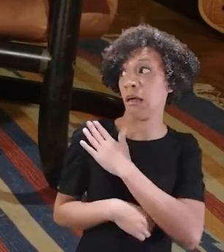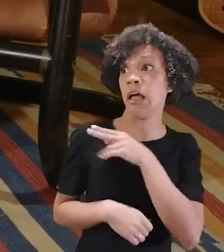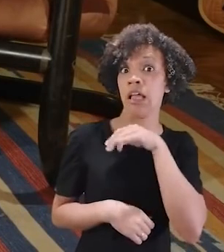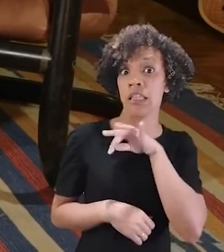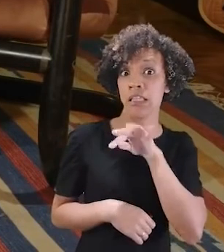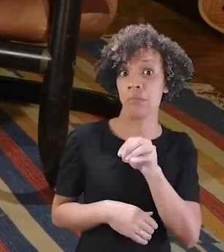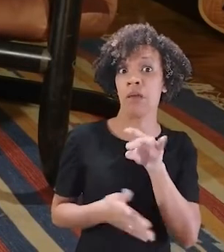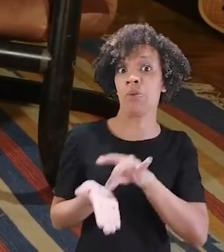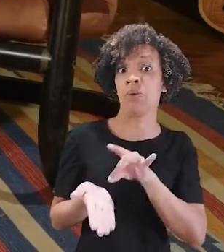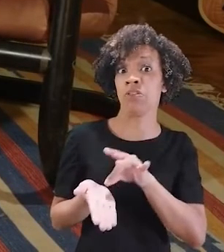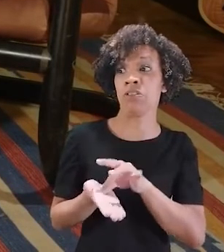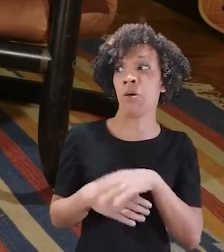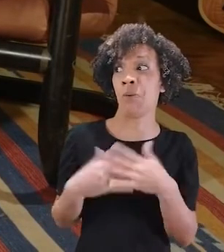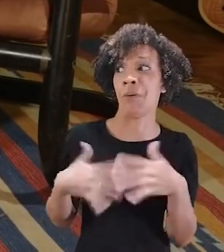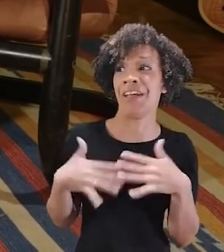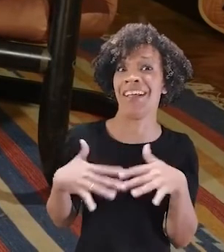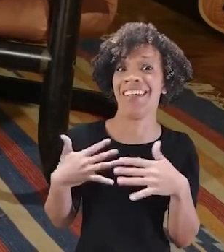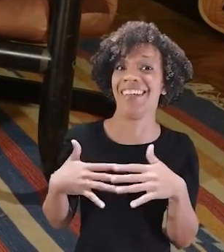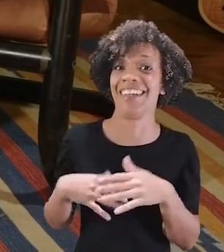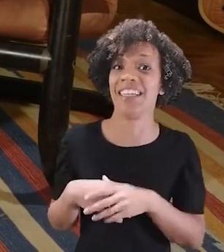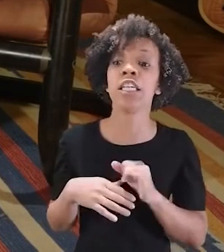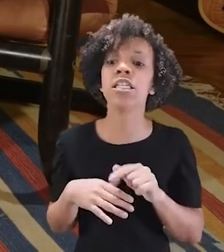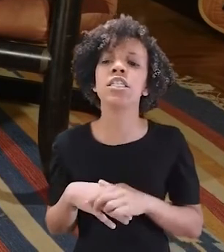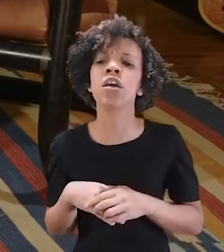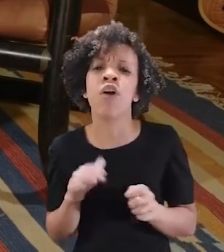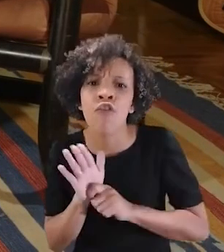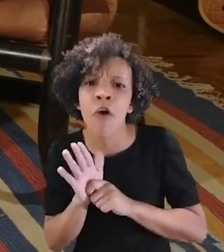Toma do Capitão Nascimento original mas eu fiz o perto